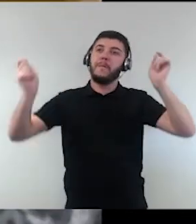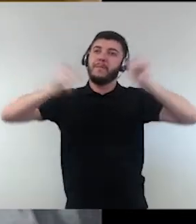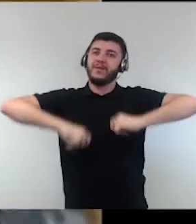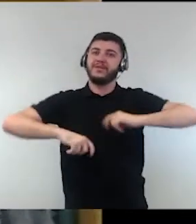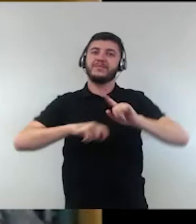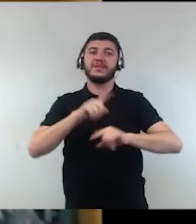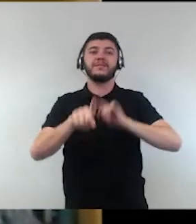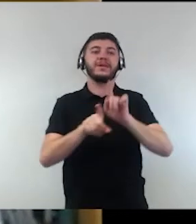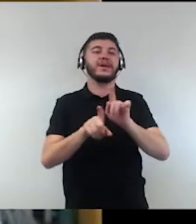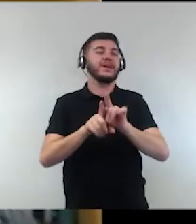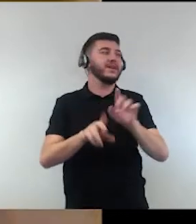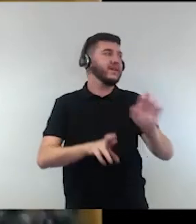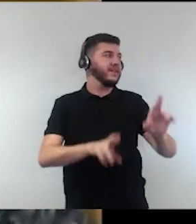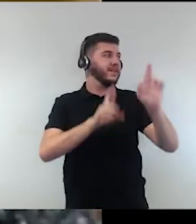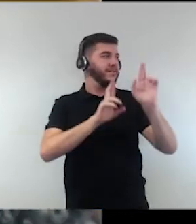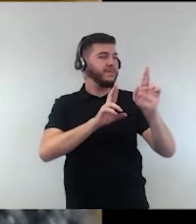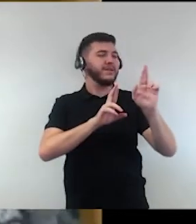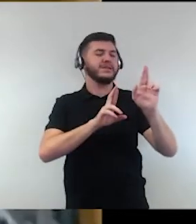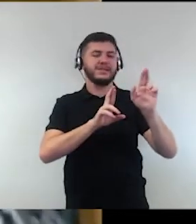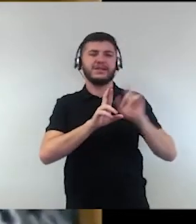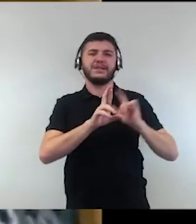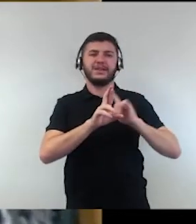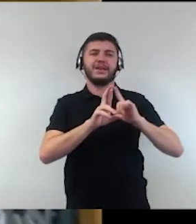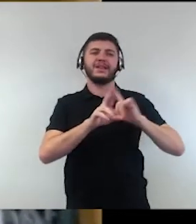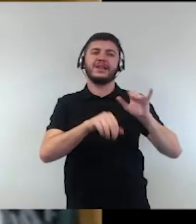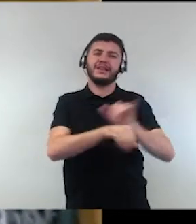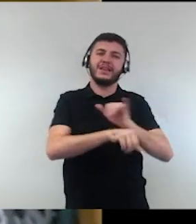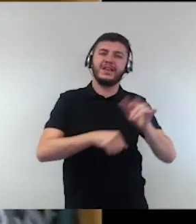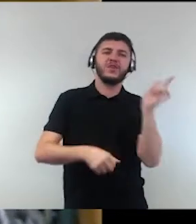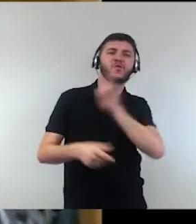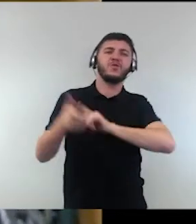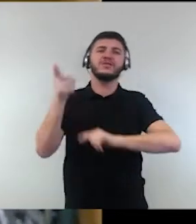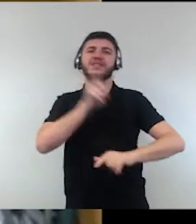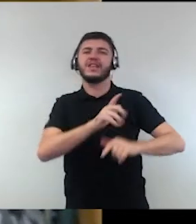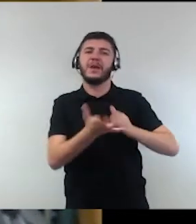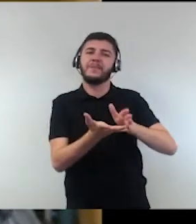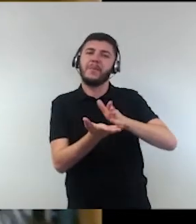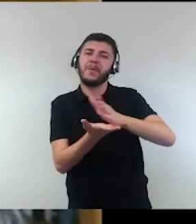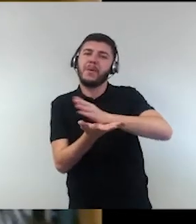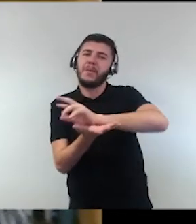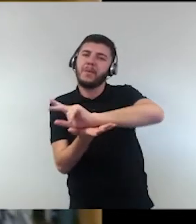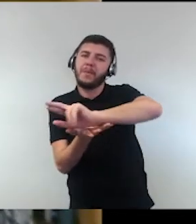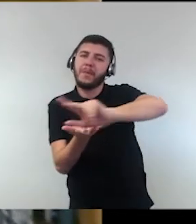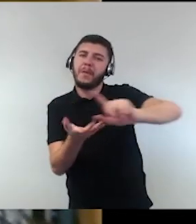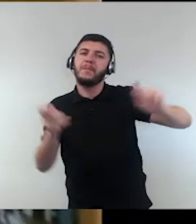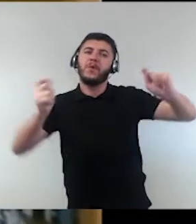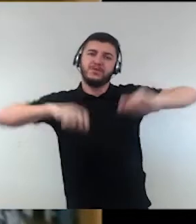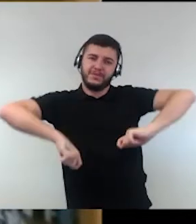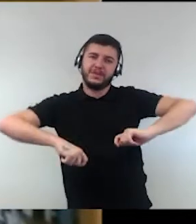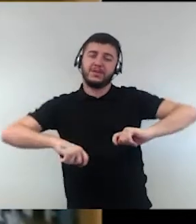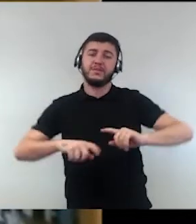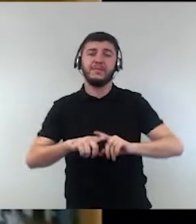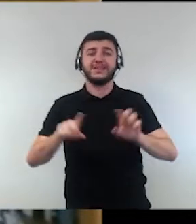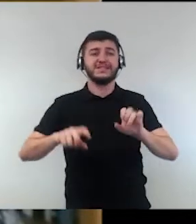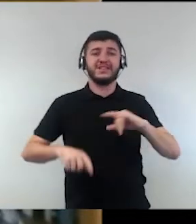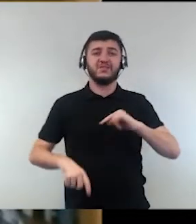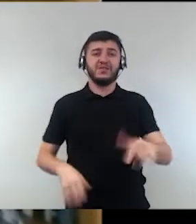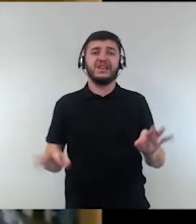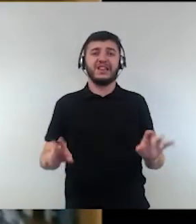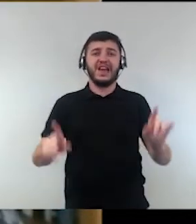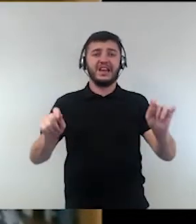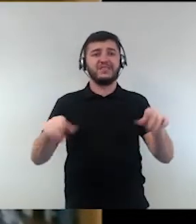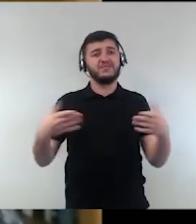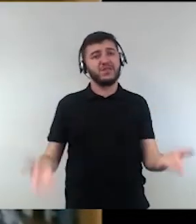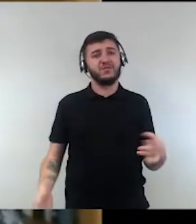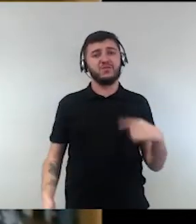de encontrar outras alternativas, outros mundos e outras possibilidades, nós sucumbiríamos.